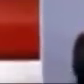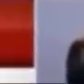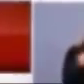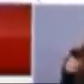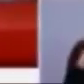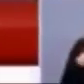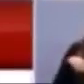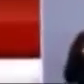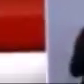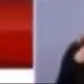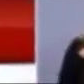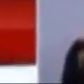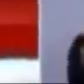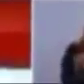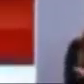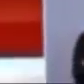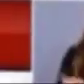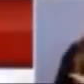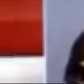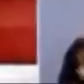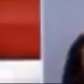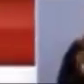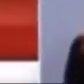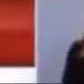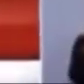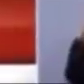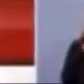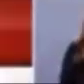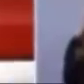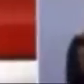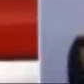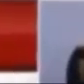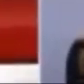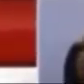da vital e ouviu alguém que desça